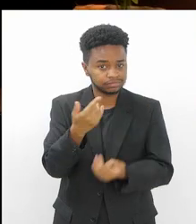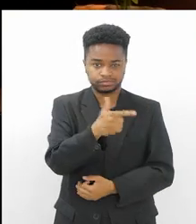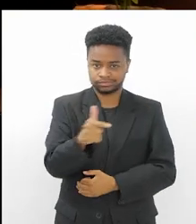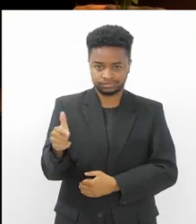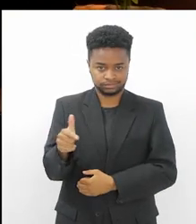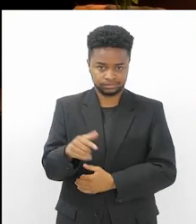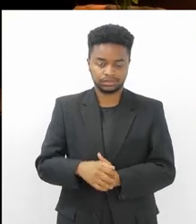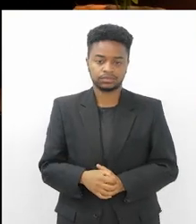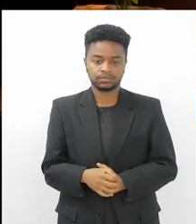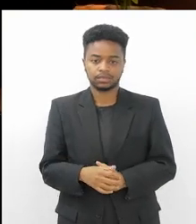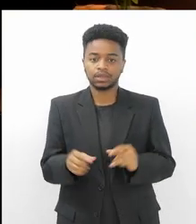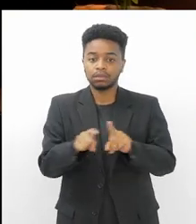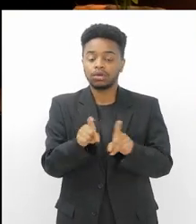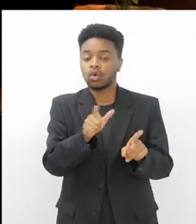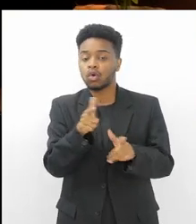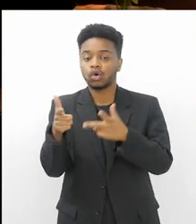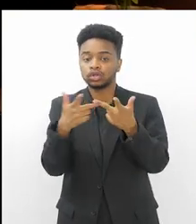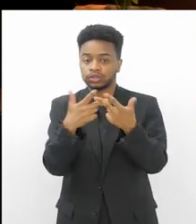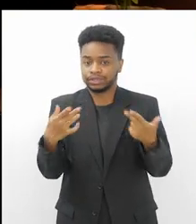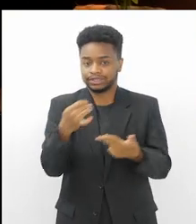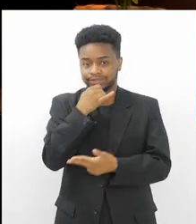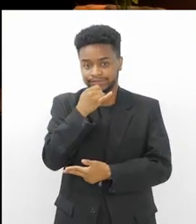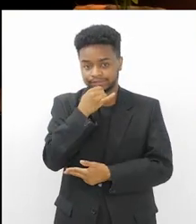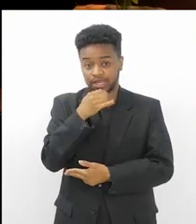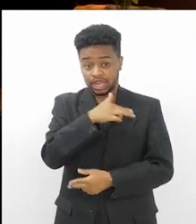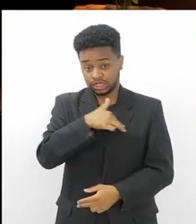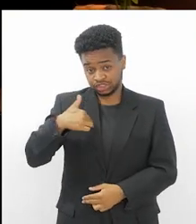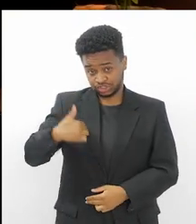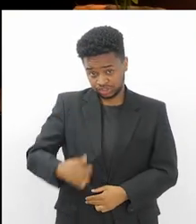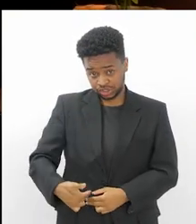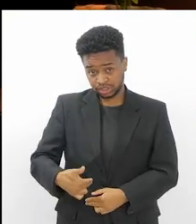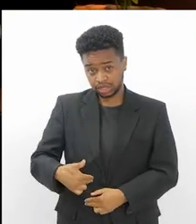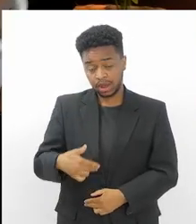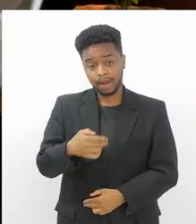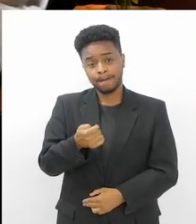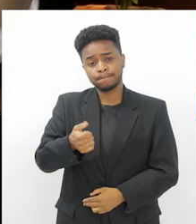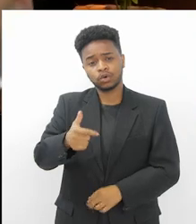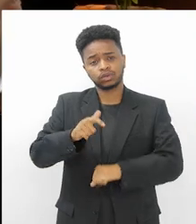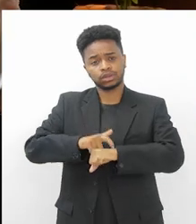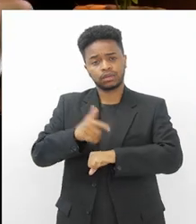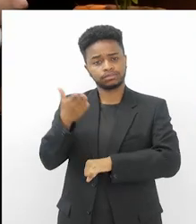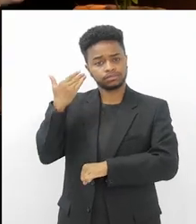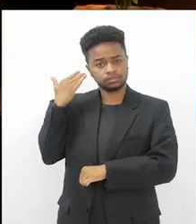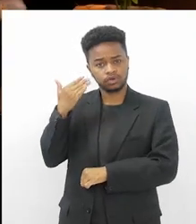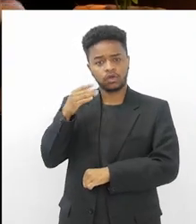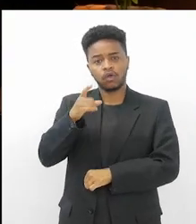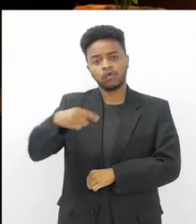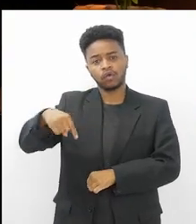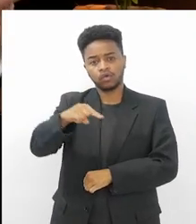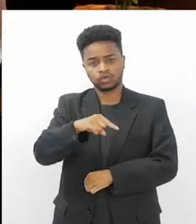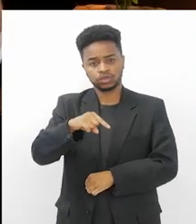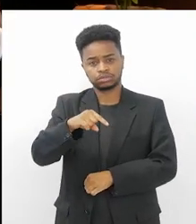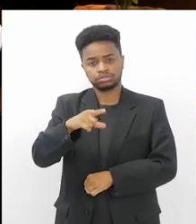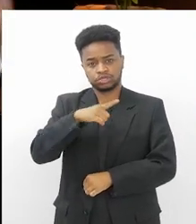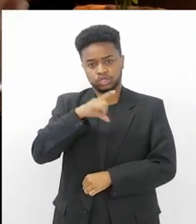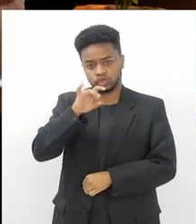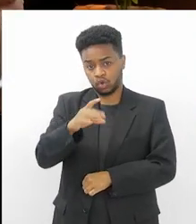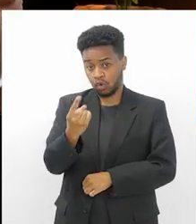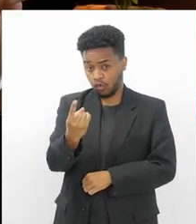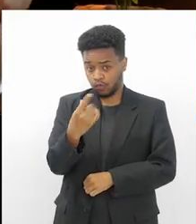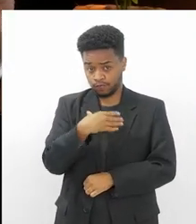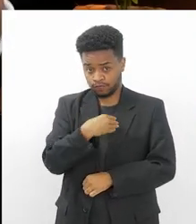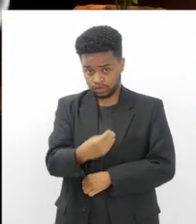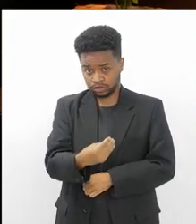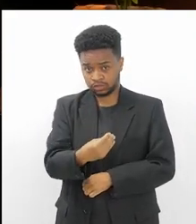A outra coisa que eu queria chamar a atenção é que, por exemplo, na China, onde até recentemente você só podia ter um